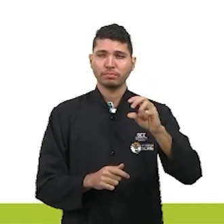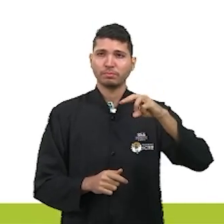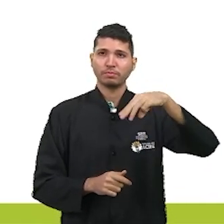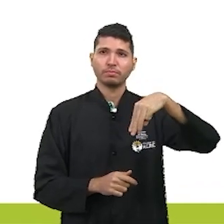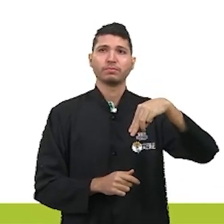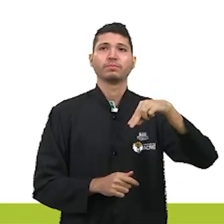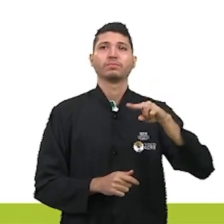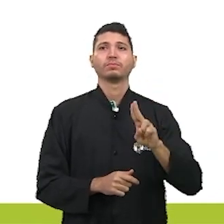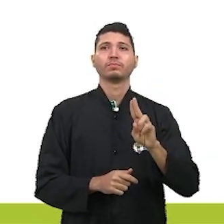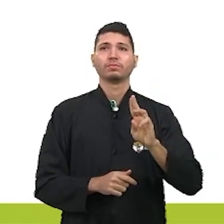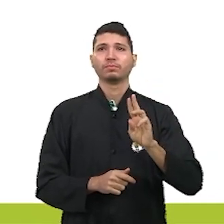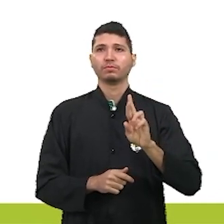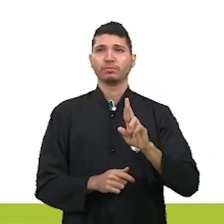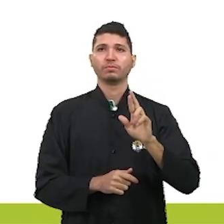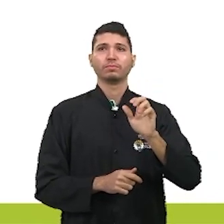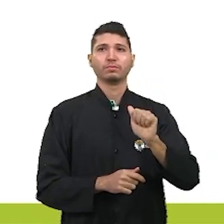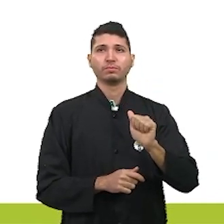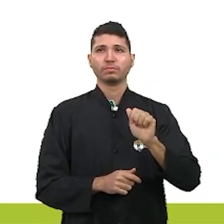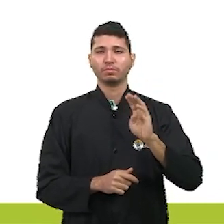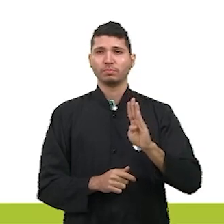71.